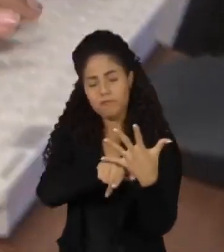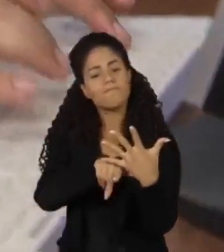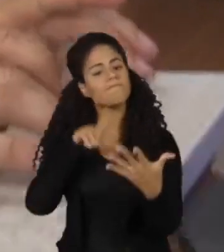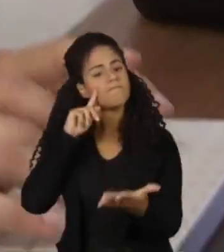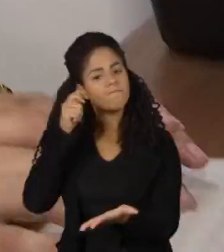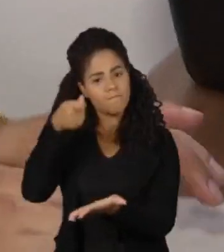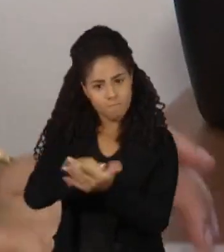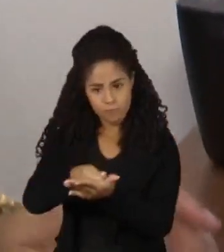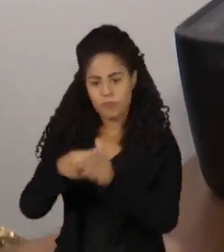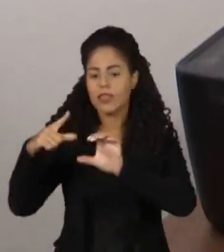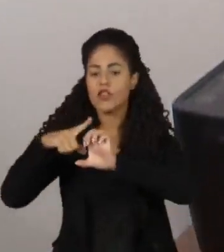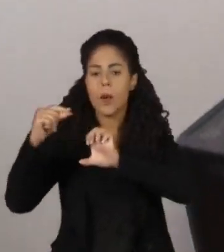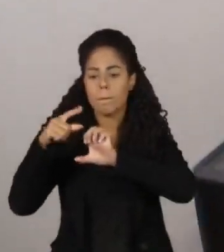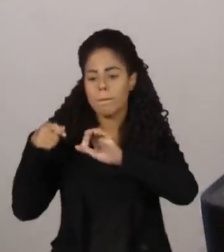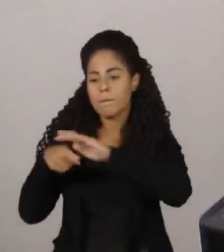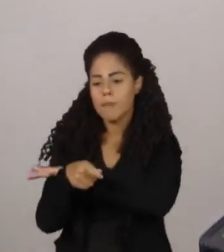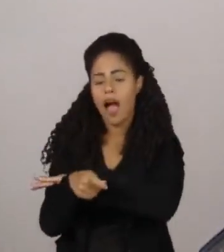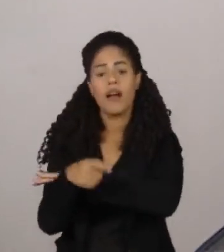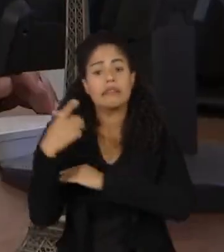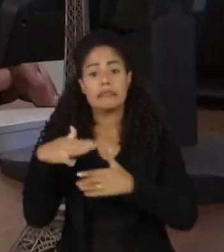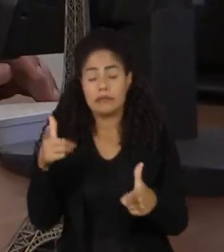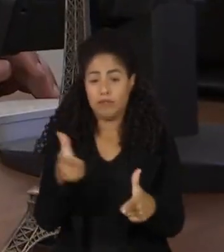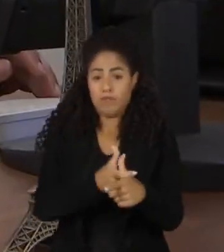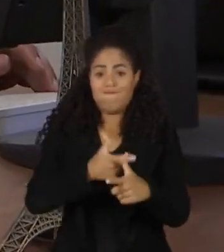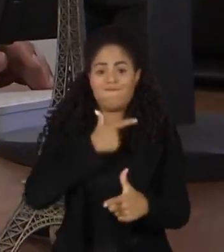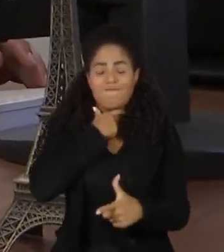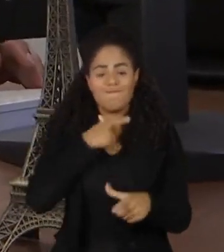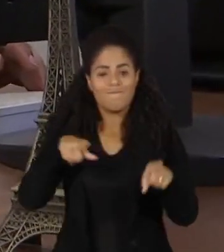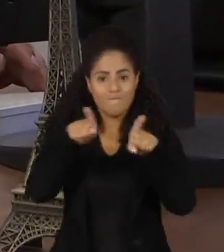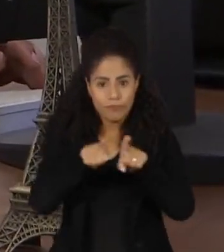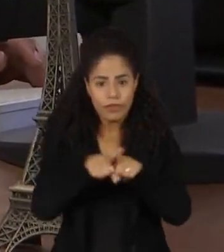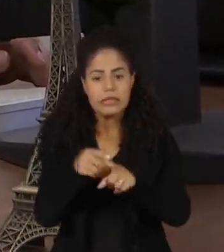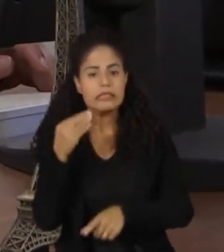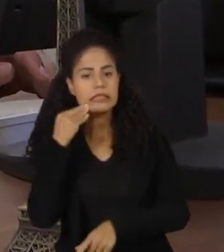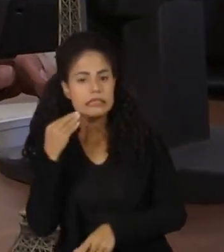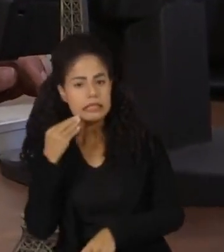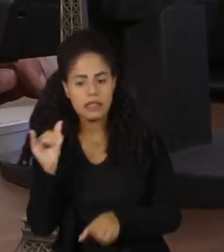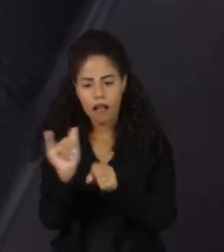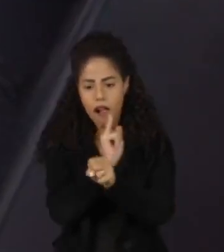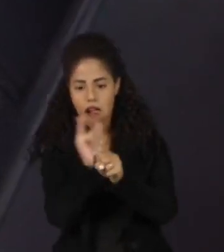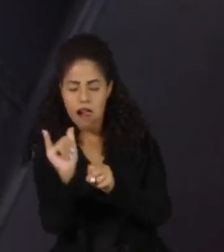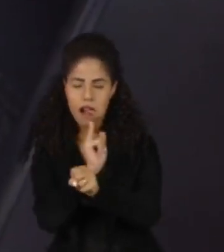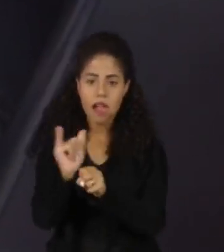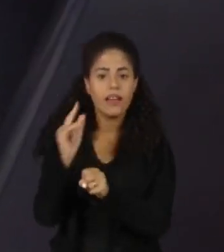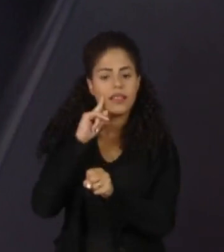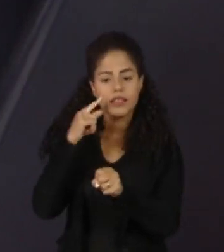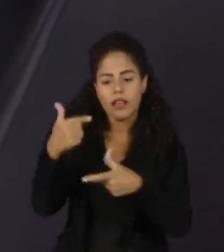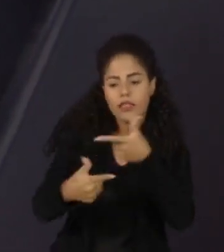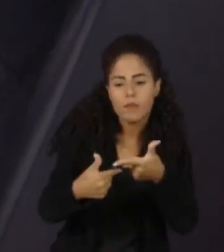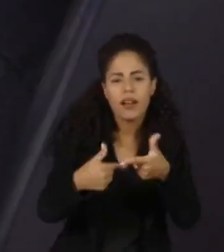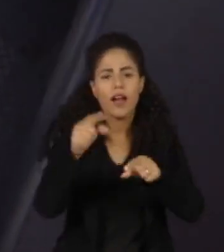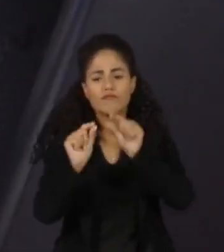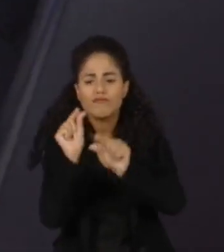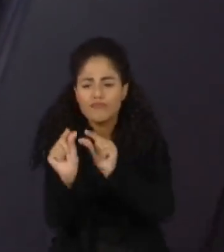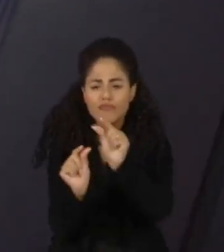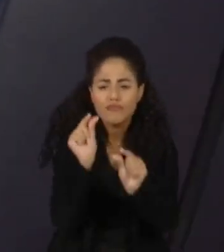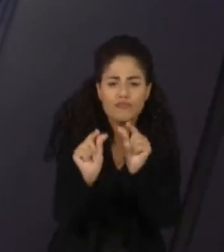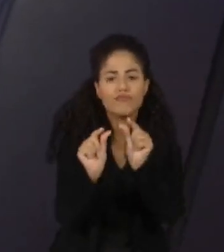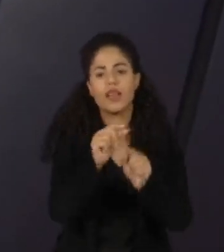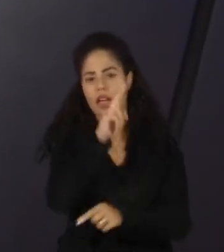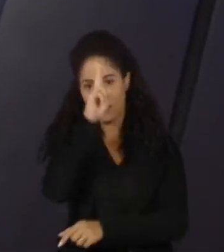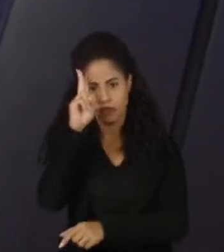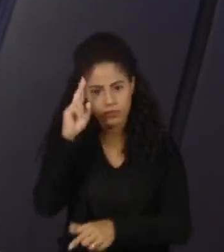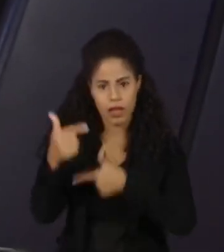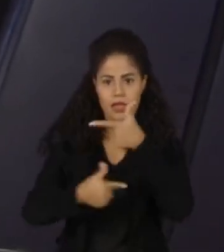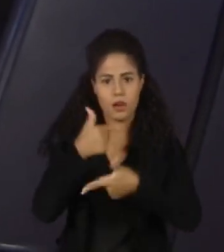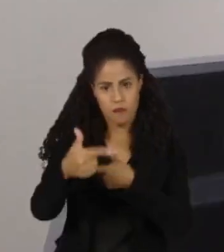decidiu abrir uma empresa e acabou acumulando dívidas. Até se reerguer, a saída foi fazer um bico como motorista de aplicativo. Foi